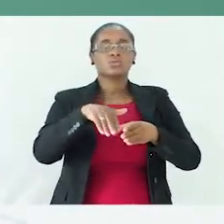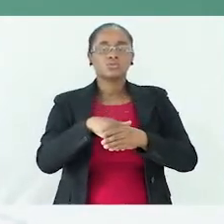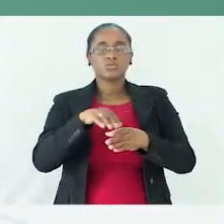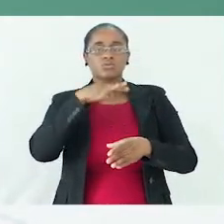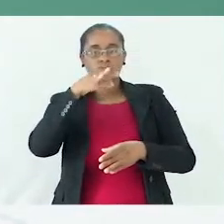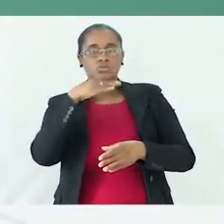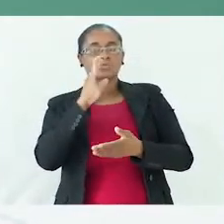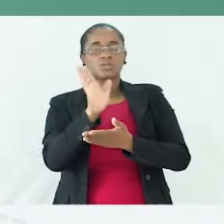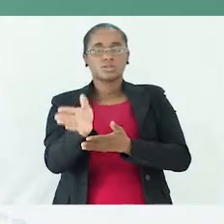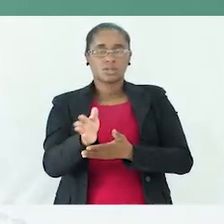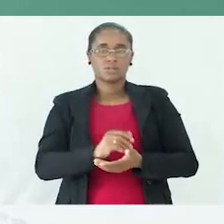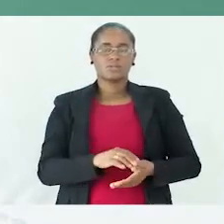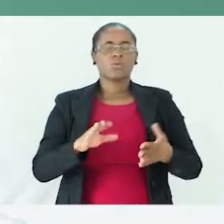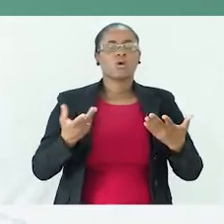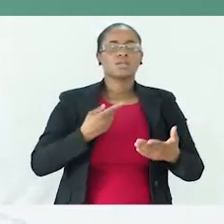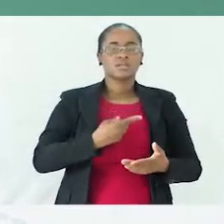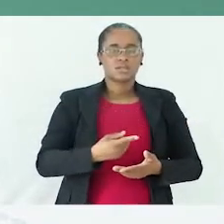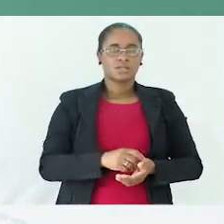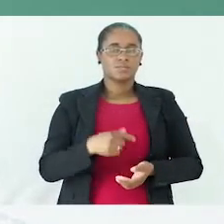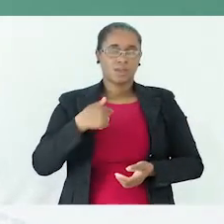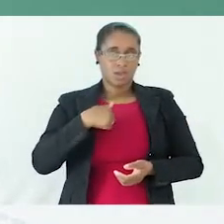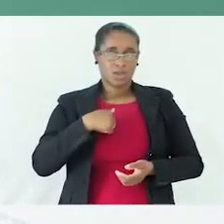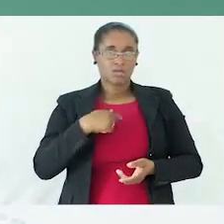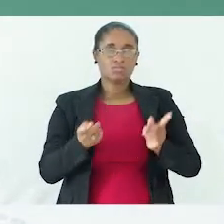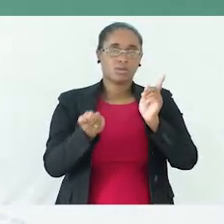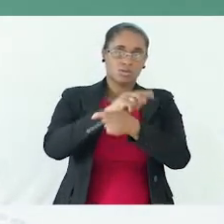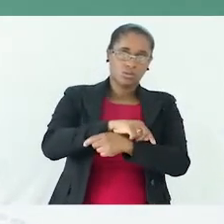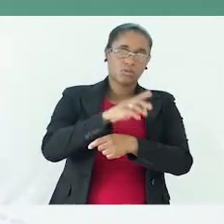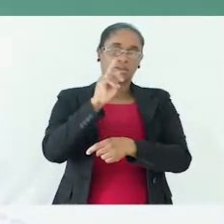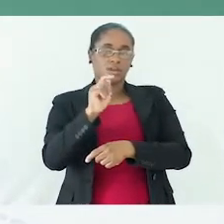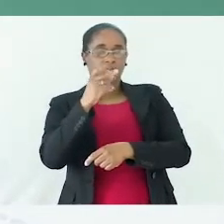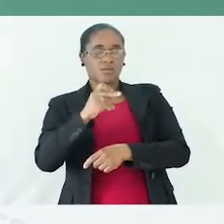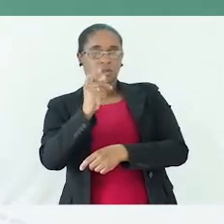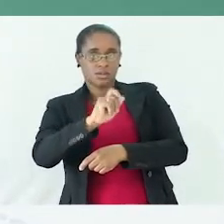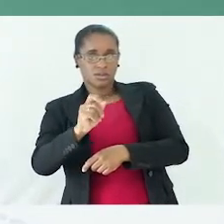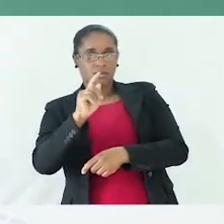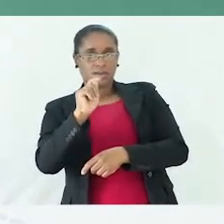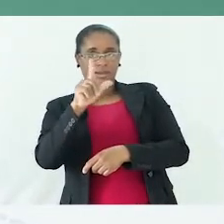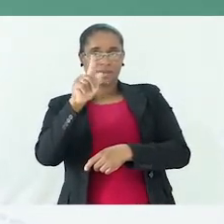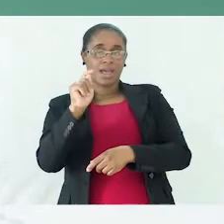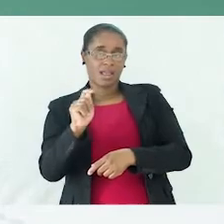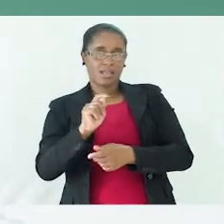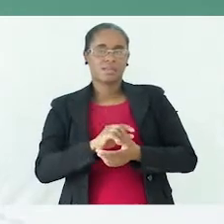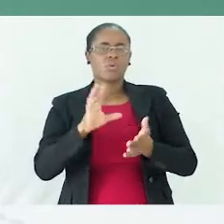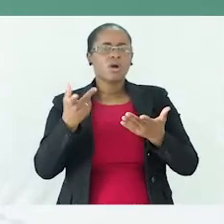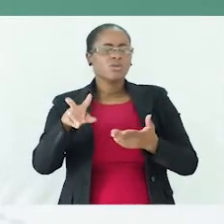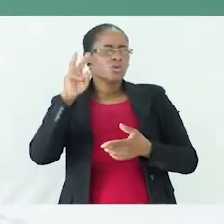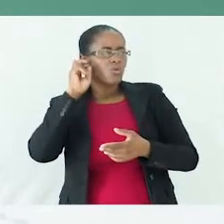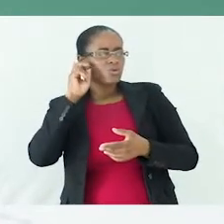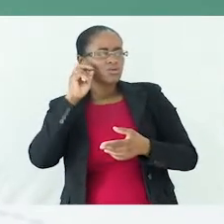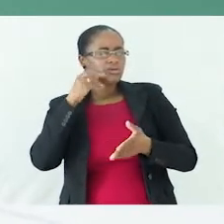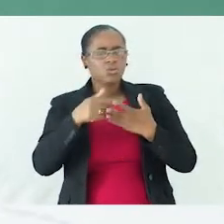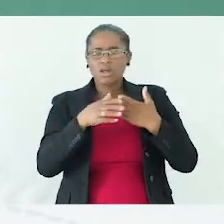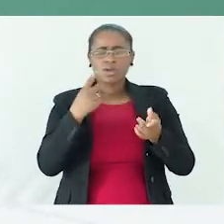seria? Portanto, eu passa para ele. Portanto, quando eu ouço qualquer coisa, se alguém me perguntar, eu digo,